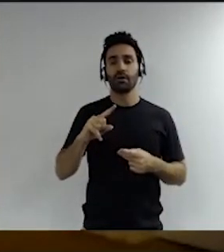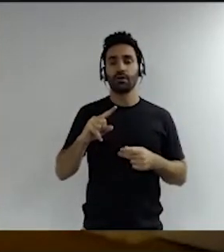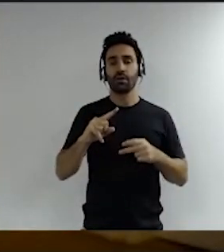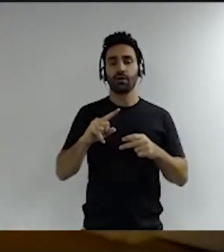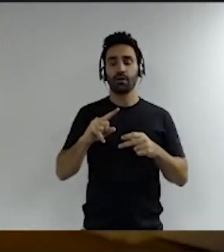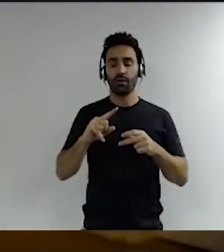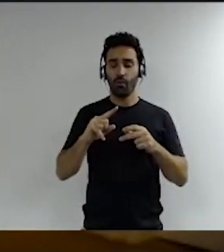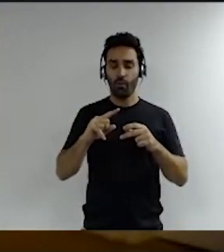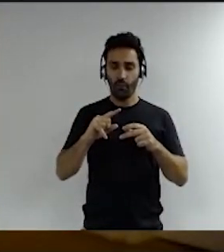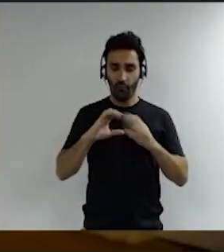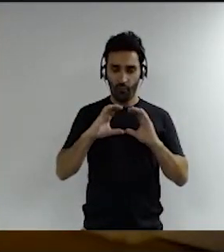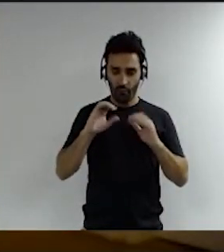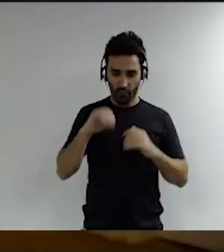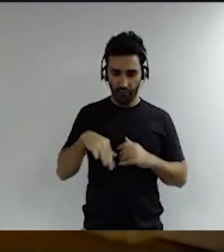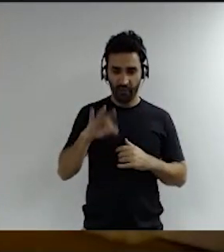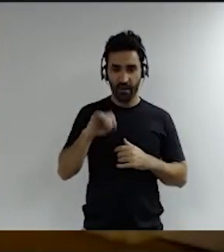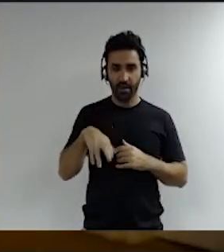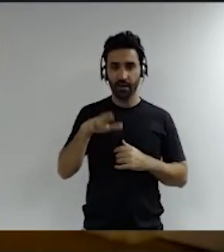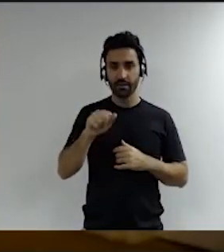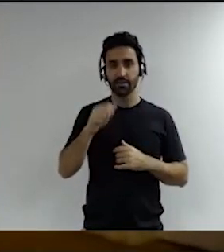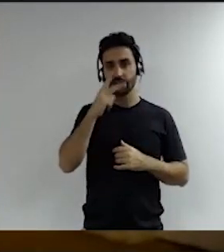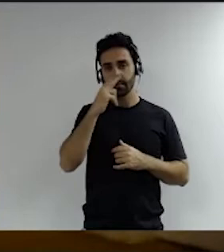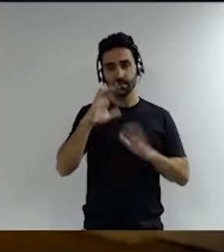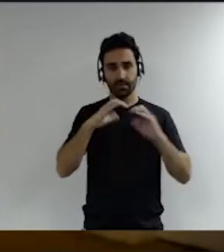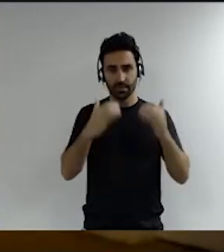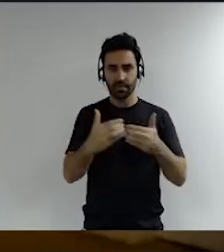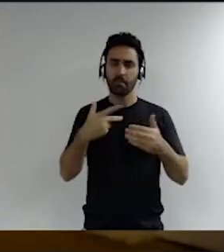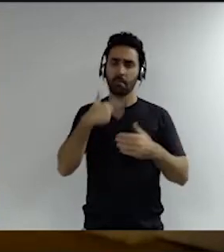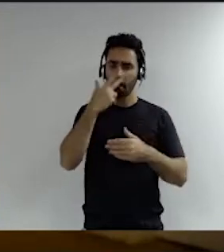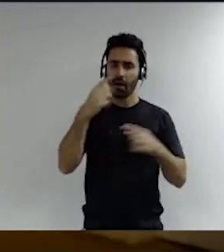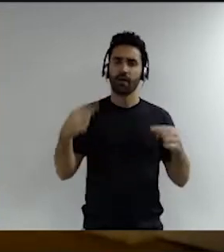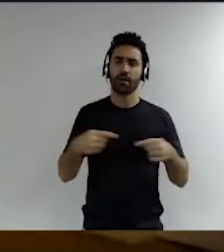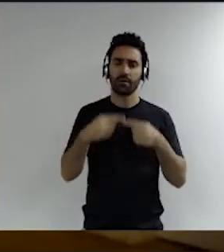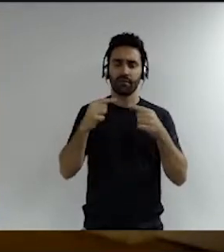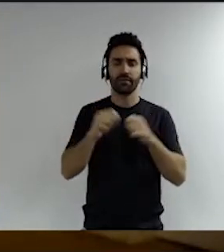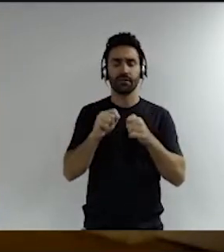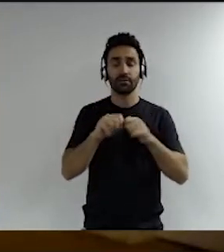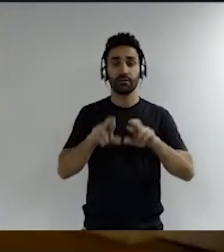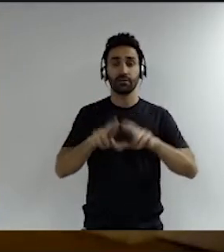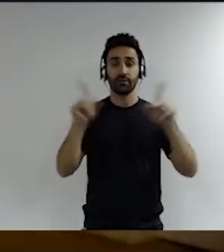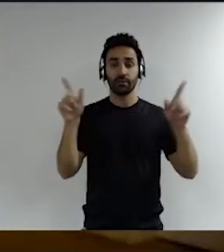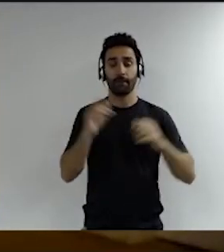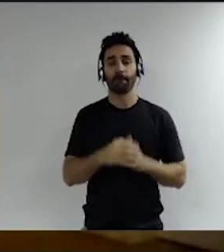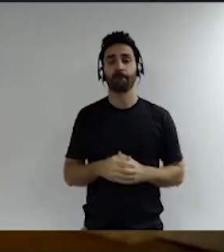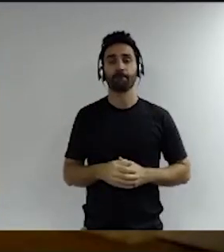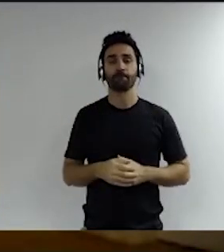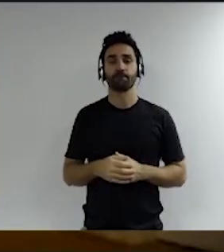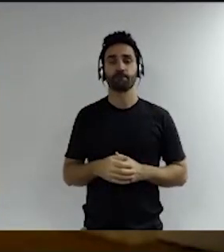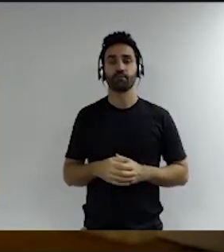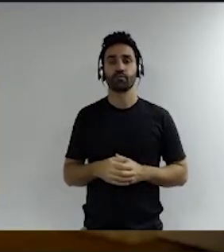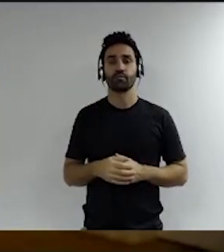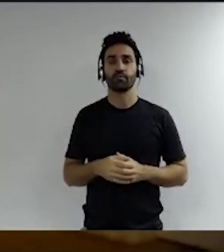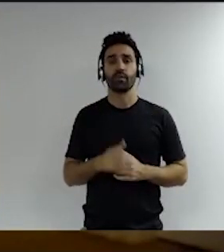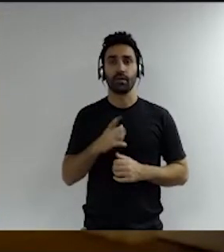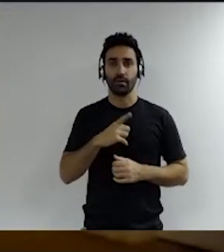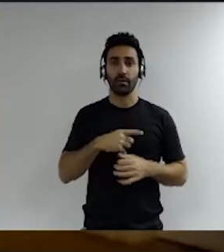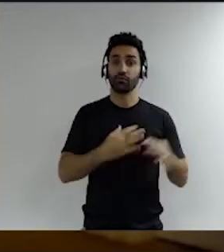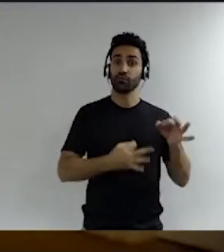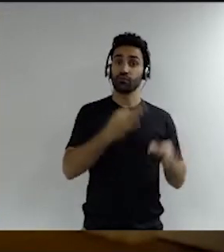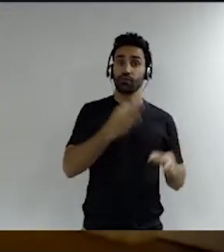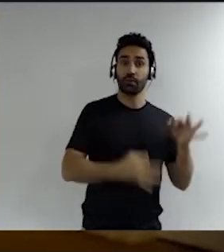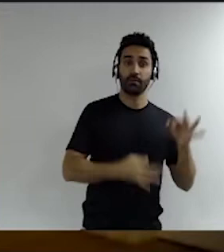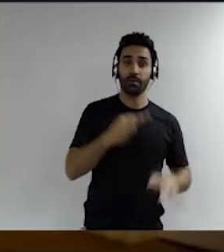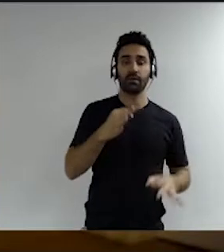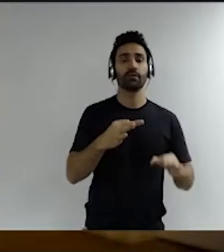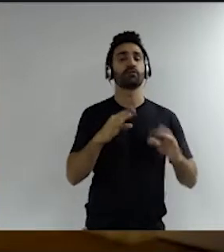parece fundamental a gente fazer inicialmente uma distinção. Uma coisa é o julgamento